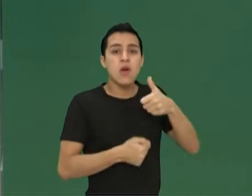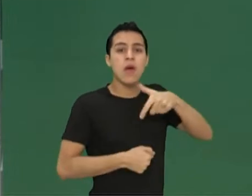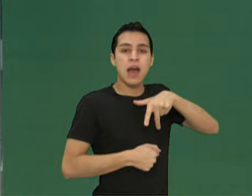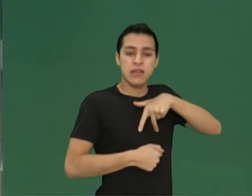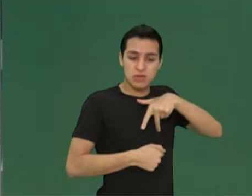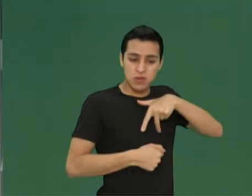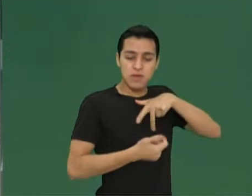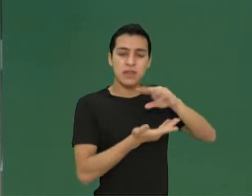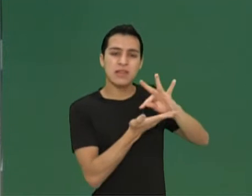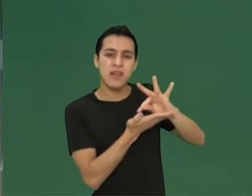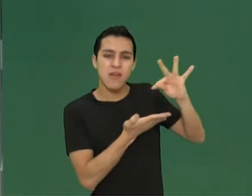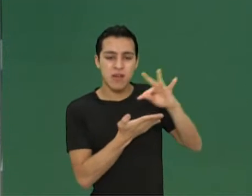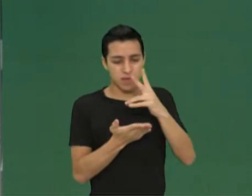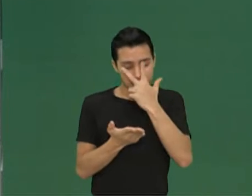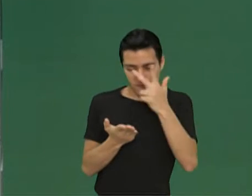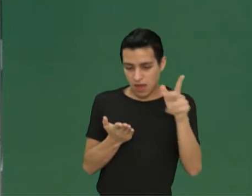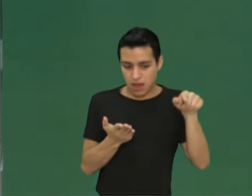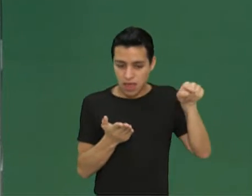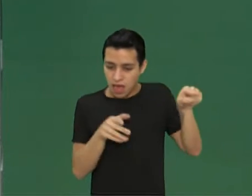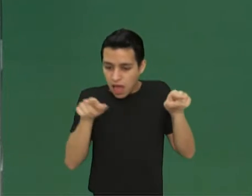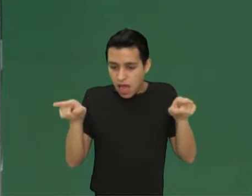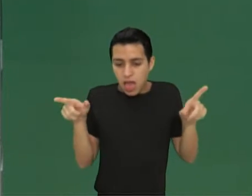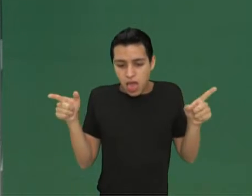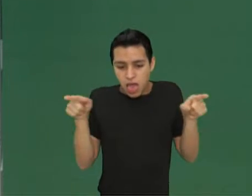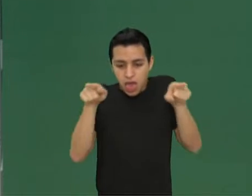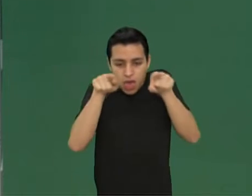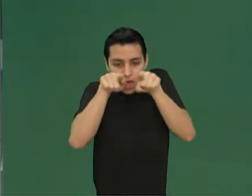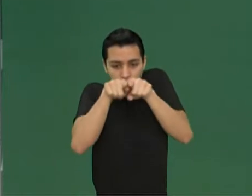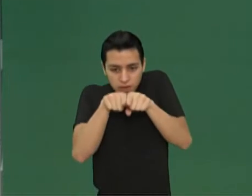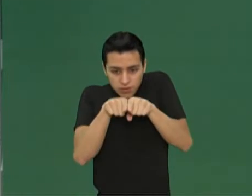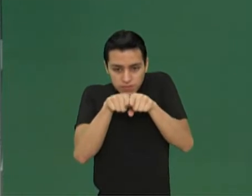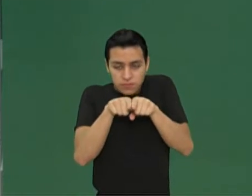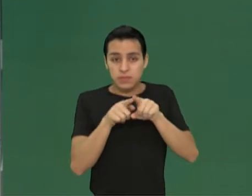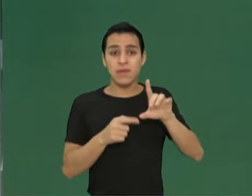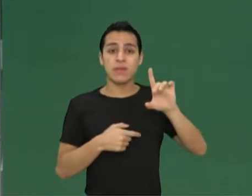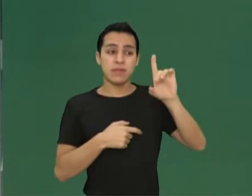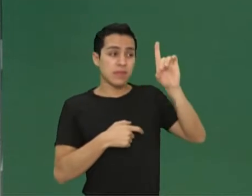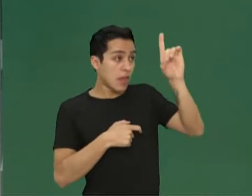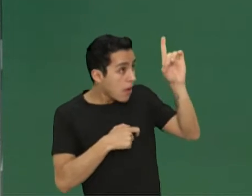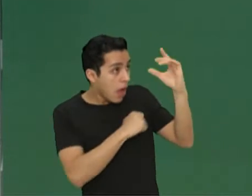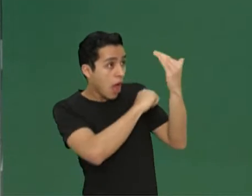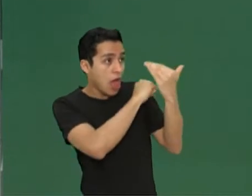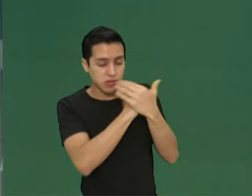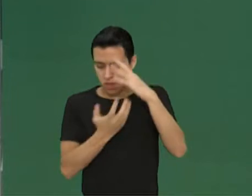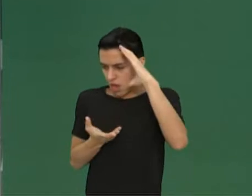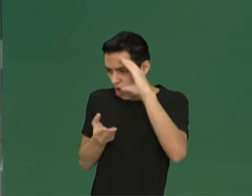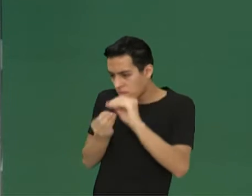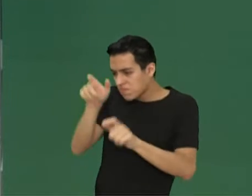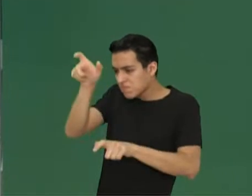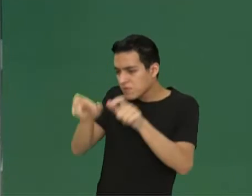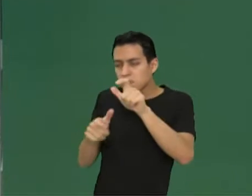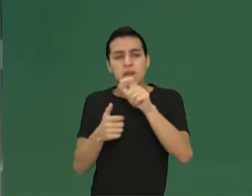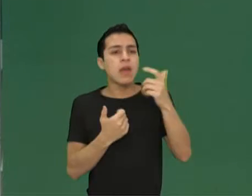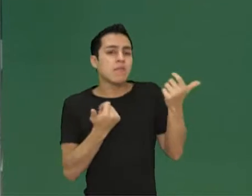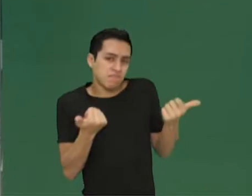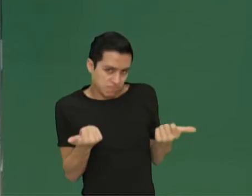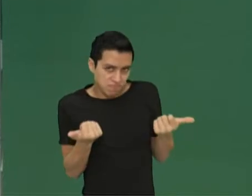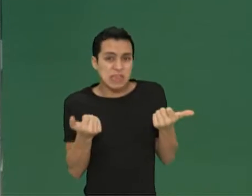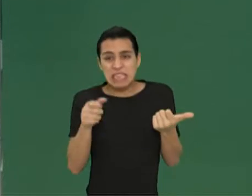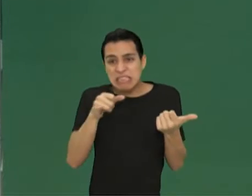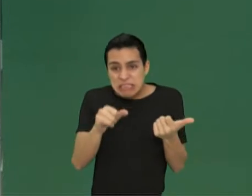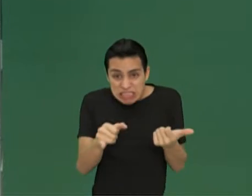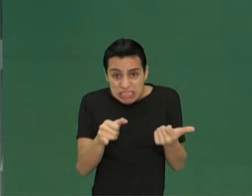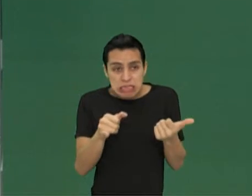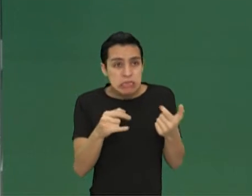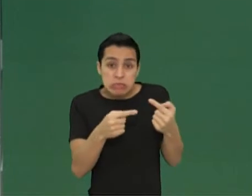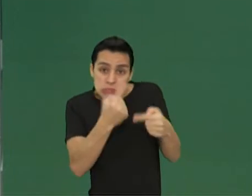antropologia teológica, então a compreensão do ser humano a partir de Deus, da religião. E caso contrário, estaria